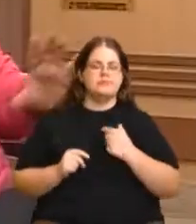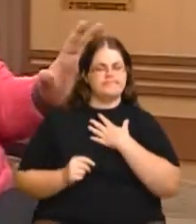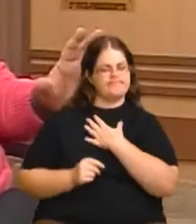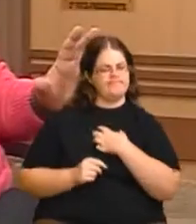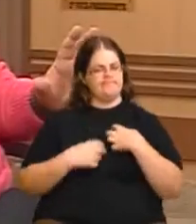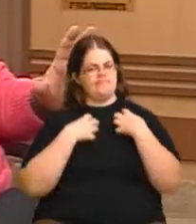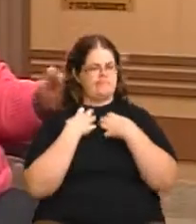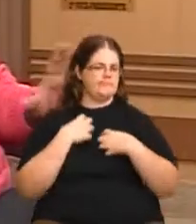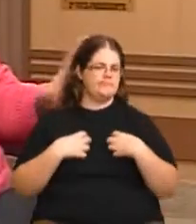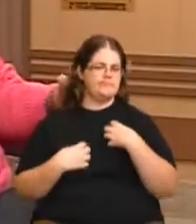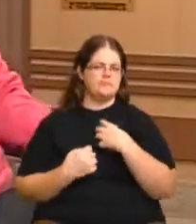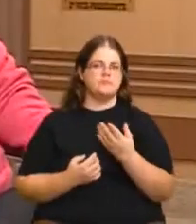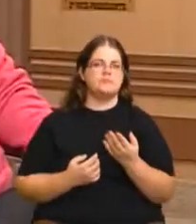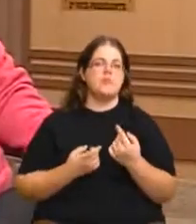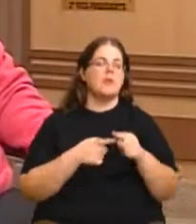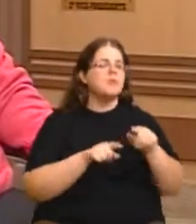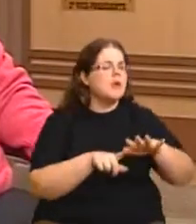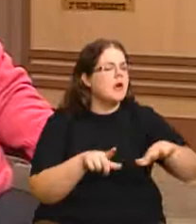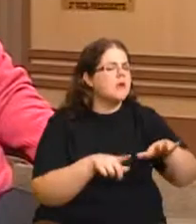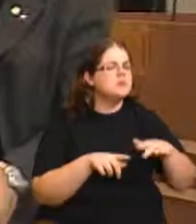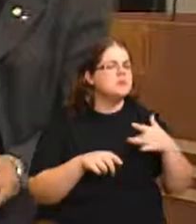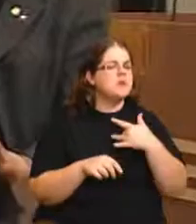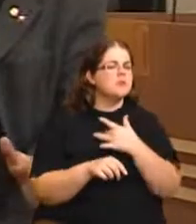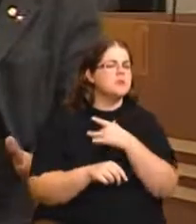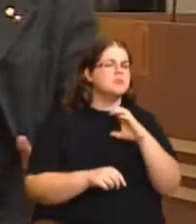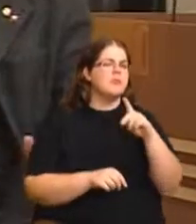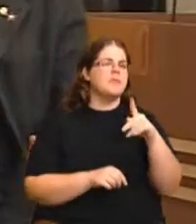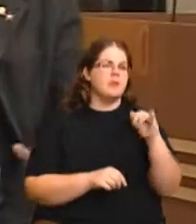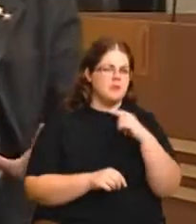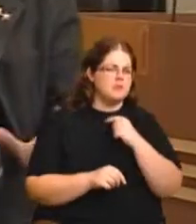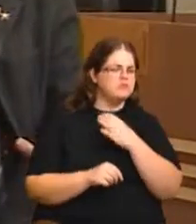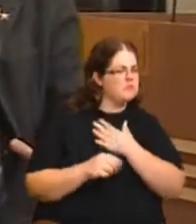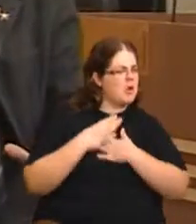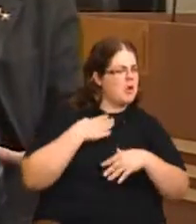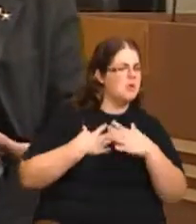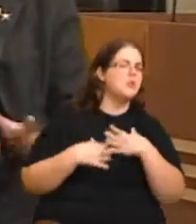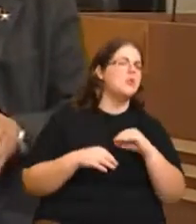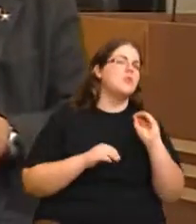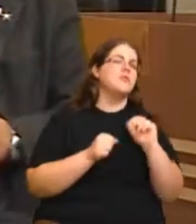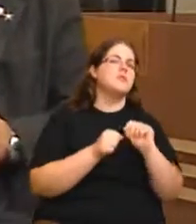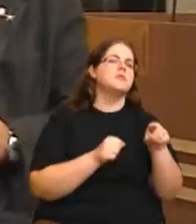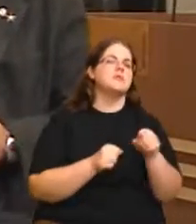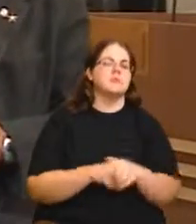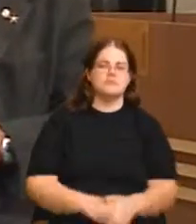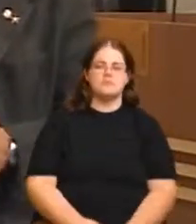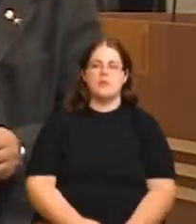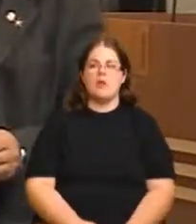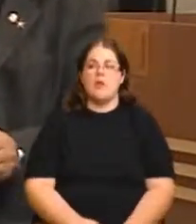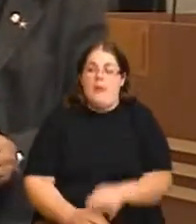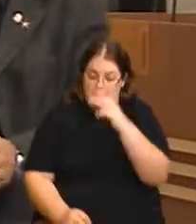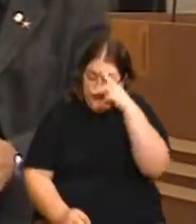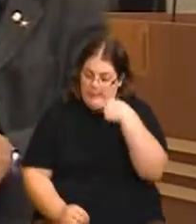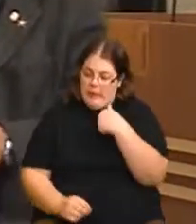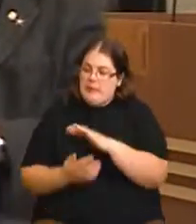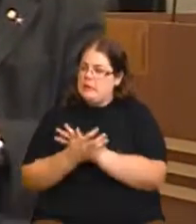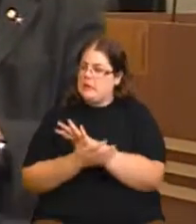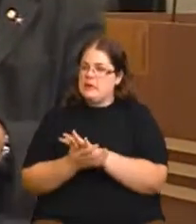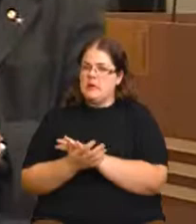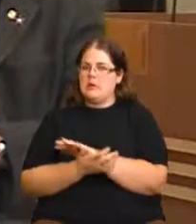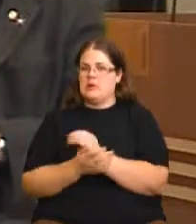saúde, foi tranquilo ou chegou a ter algum tipo de... Não, para mim não teve nenhum. Agora, a preocupação foi que ameaças